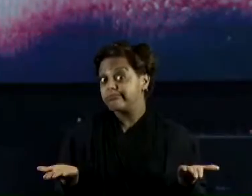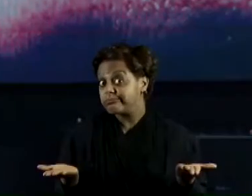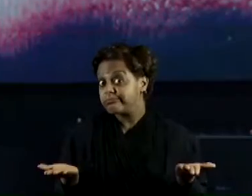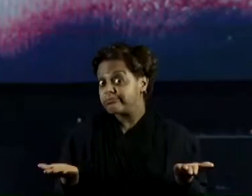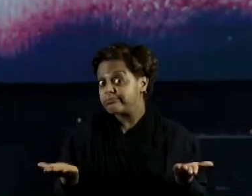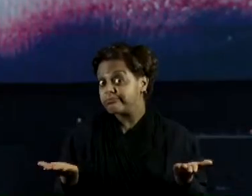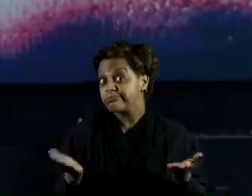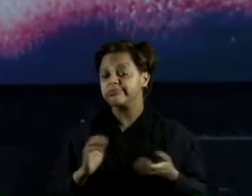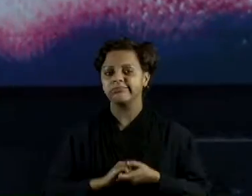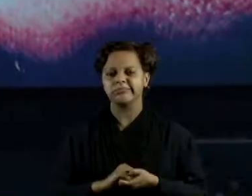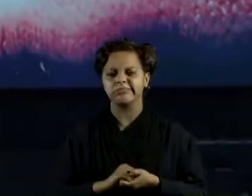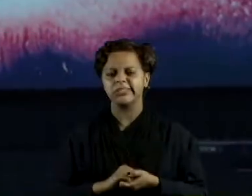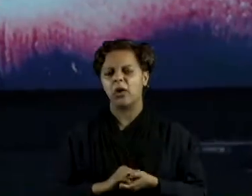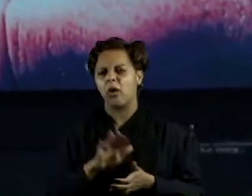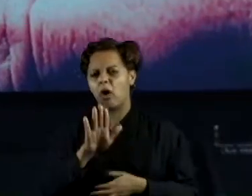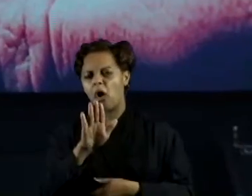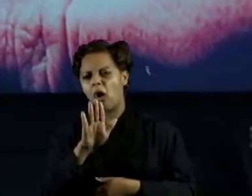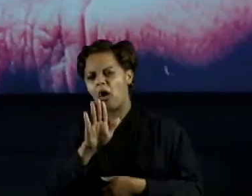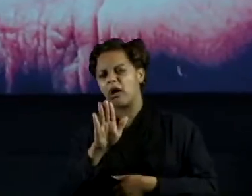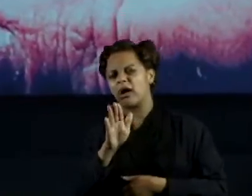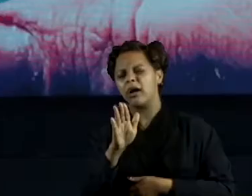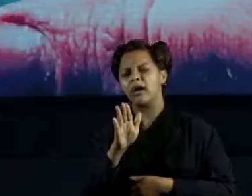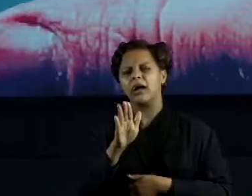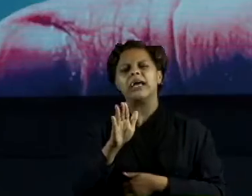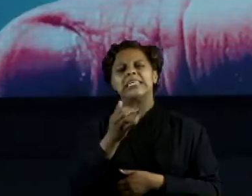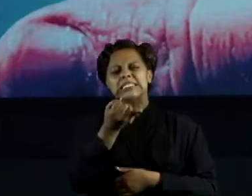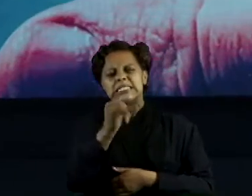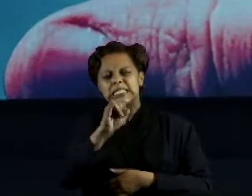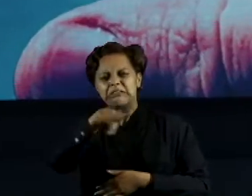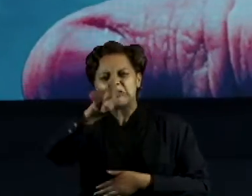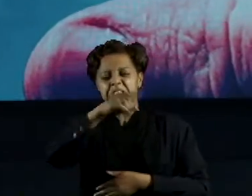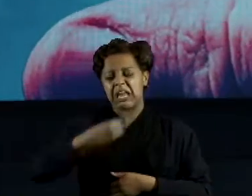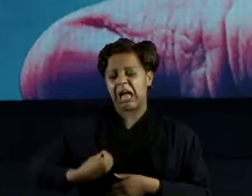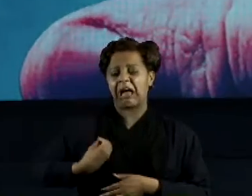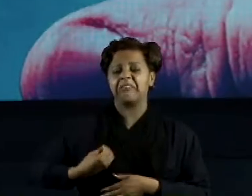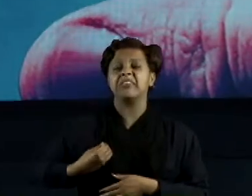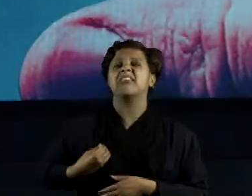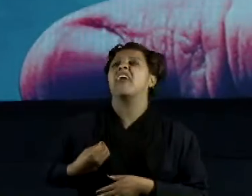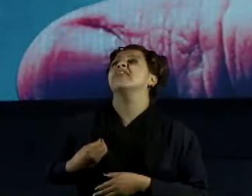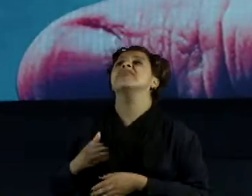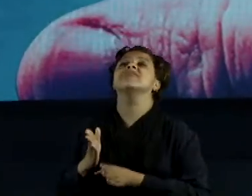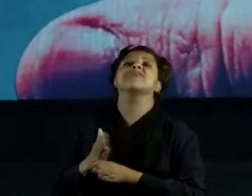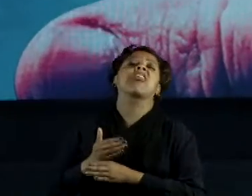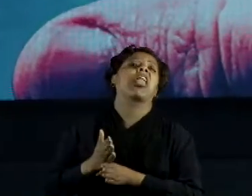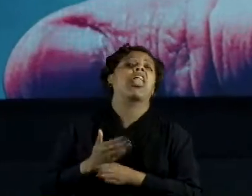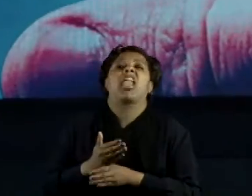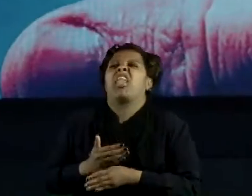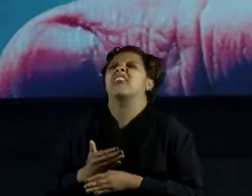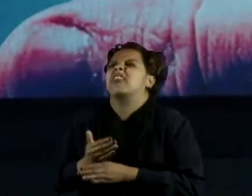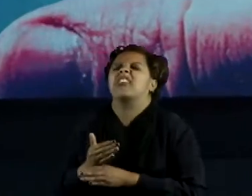Em outras palavras, se você deixar a vida te levar, você vai fracassar.